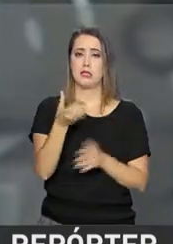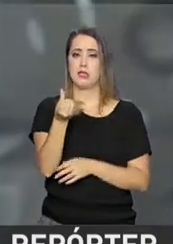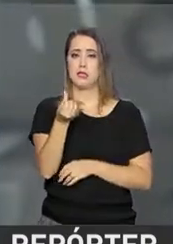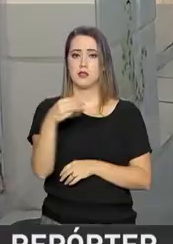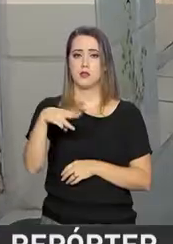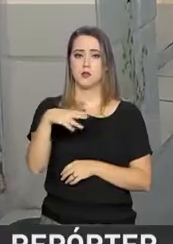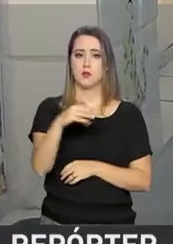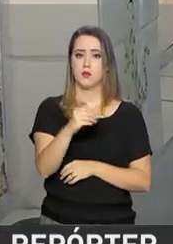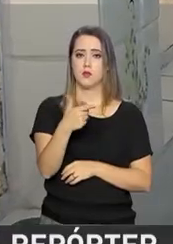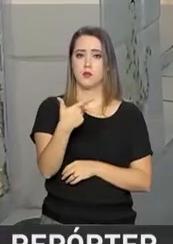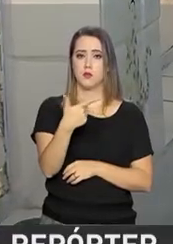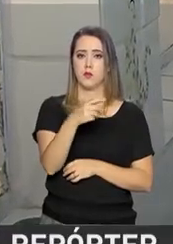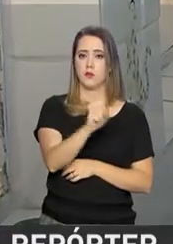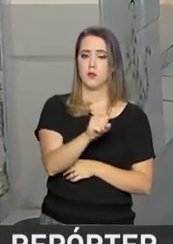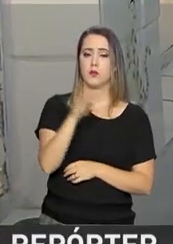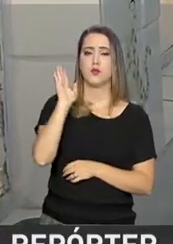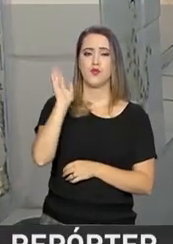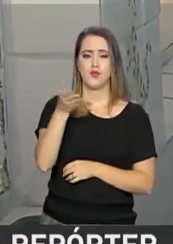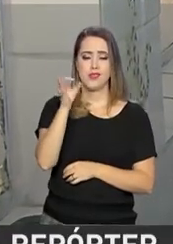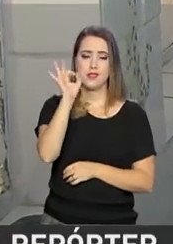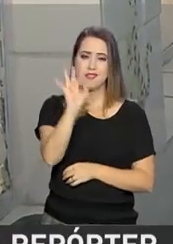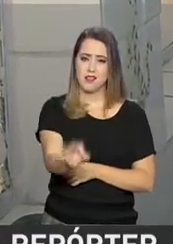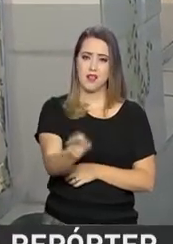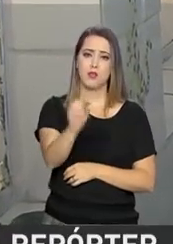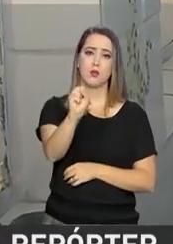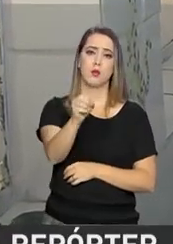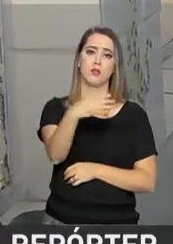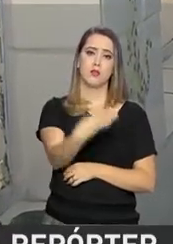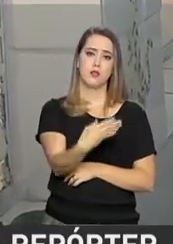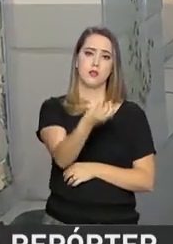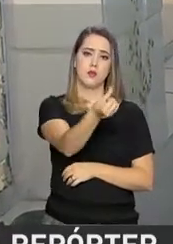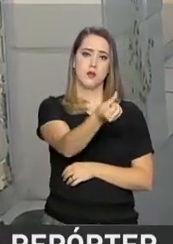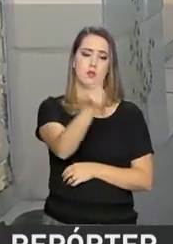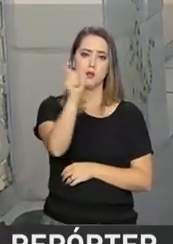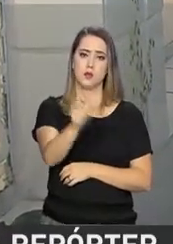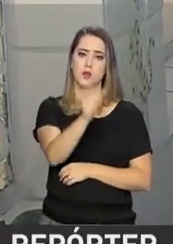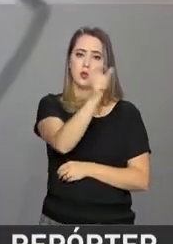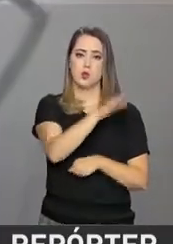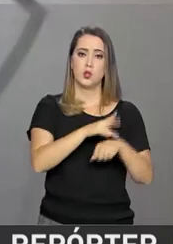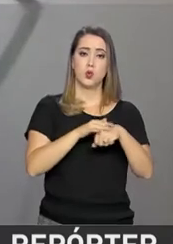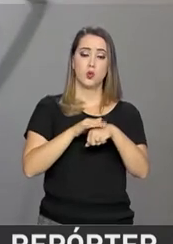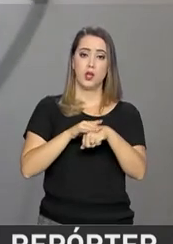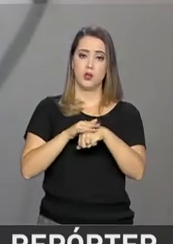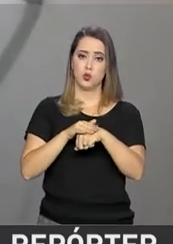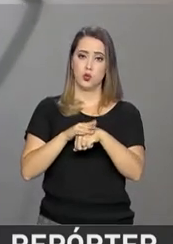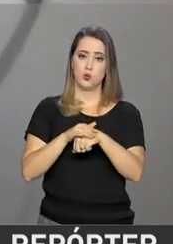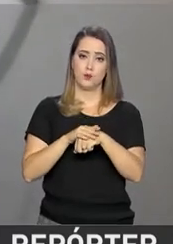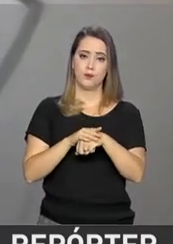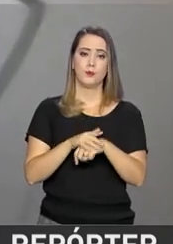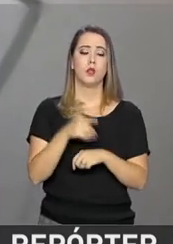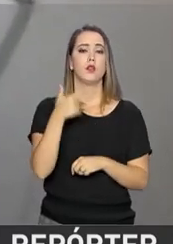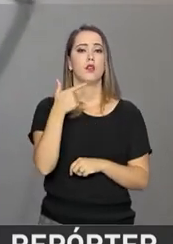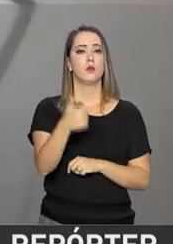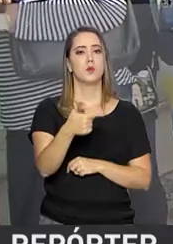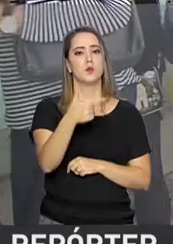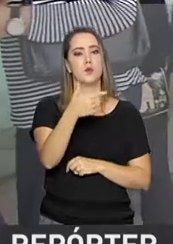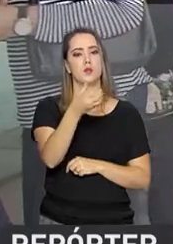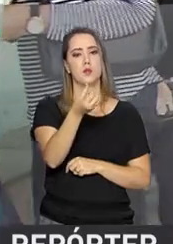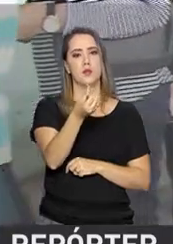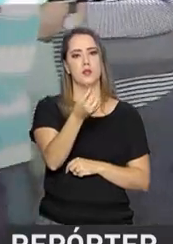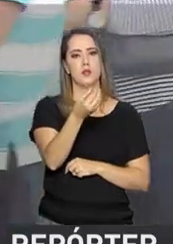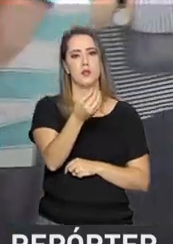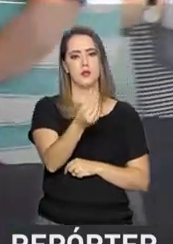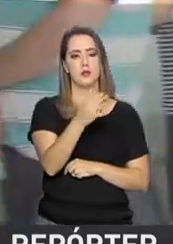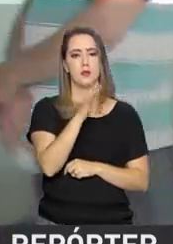março de 2018 foram confirmados 846 casos da doença com 260 mortes